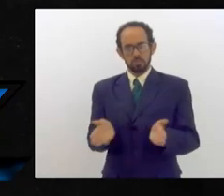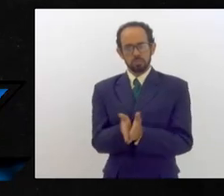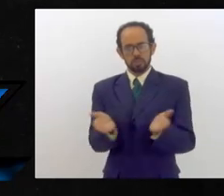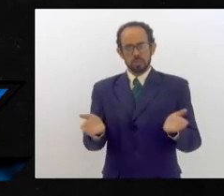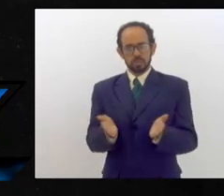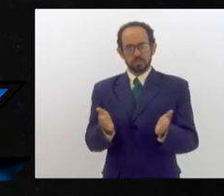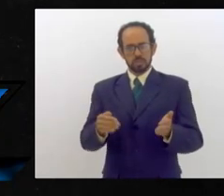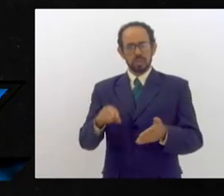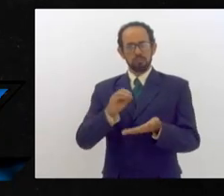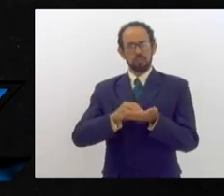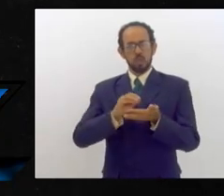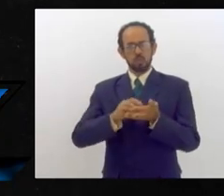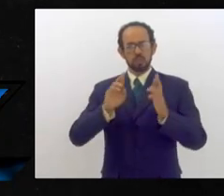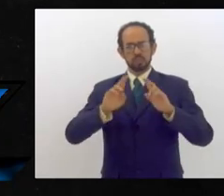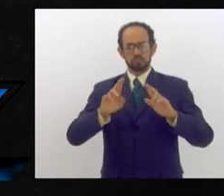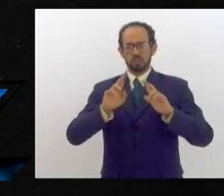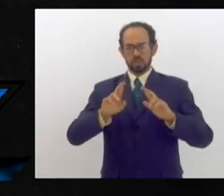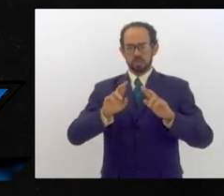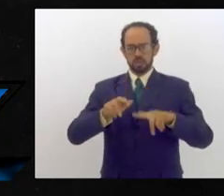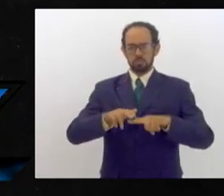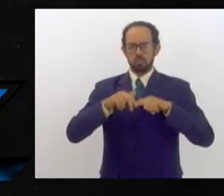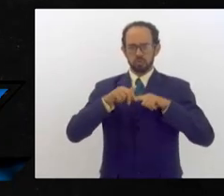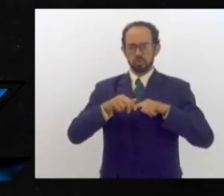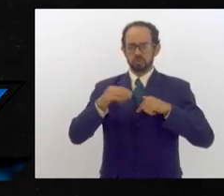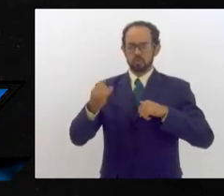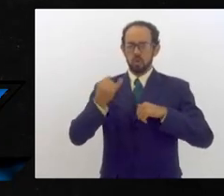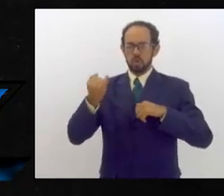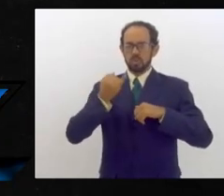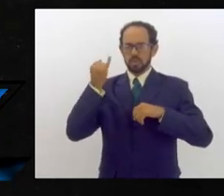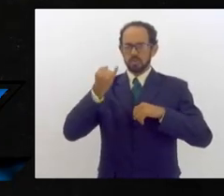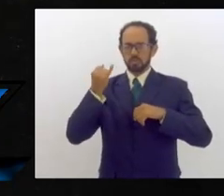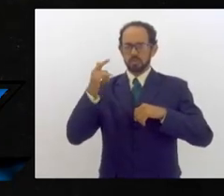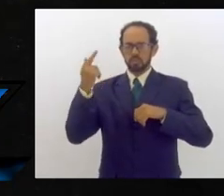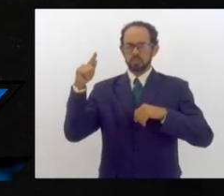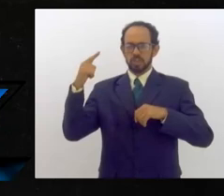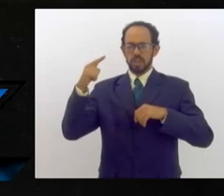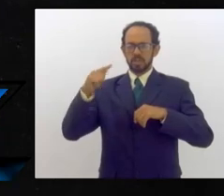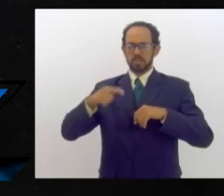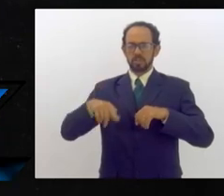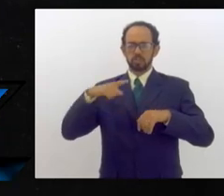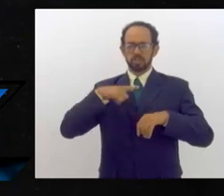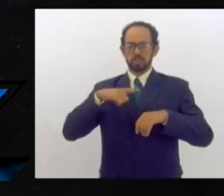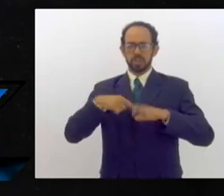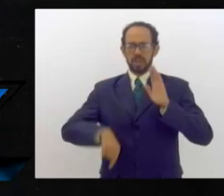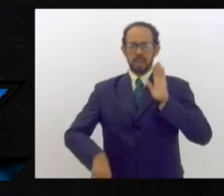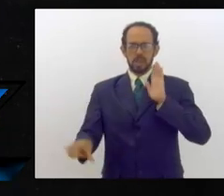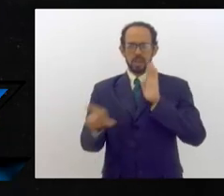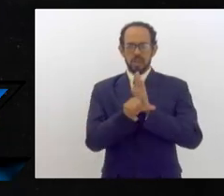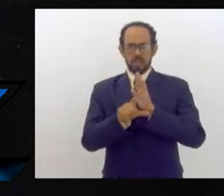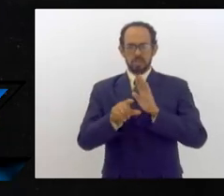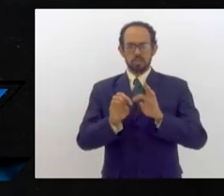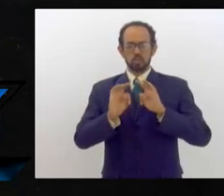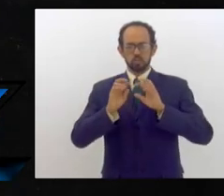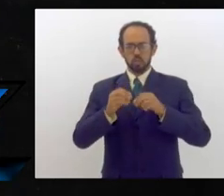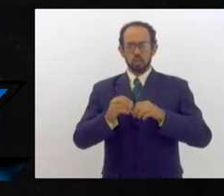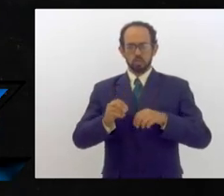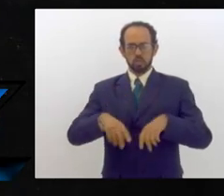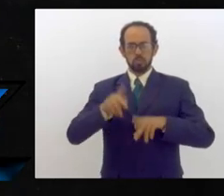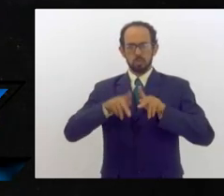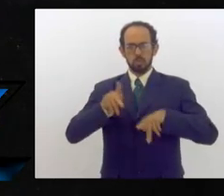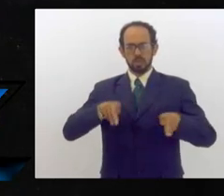portanto é muito importante que a gente Garanta aquilo que tá na lei na Constituição todo povo brasileiro